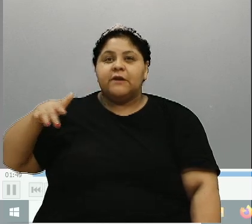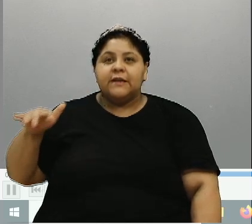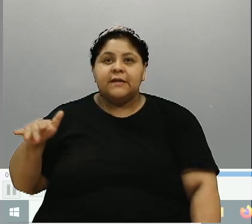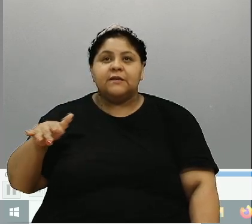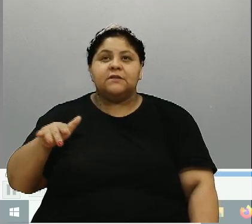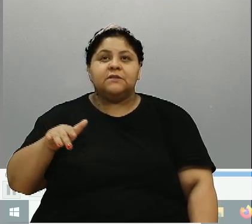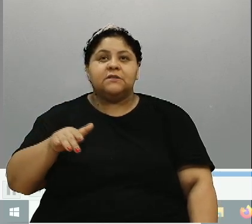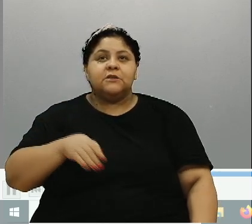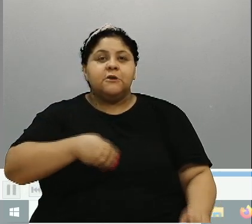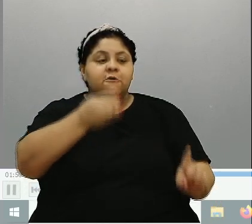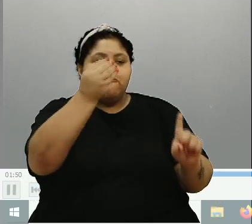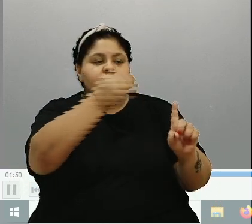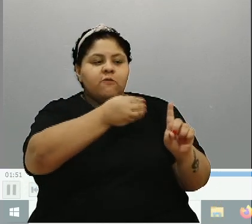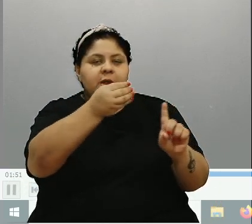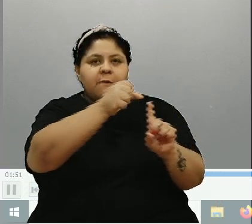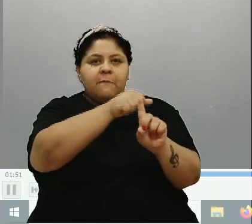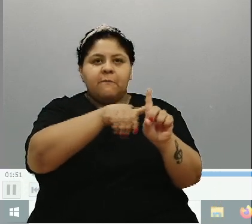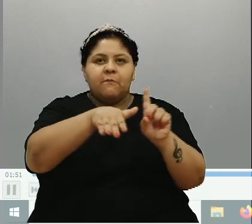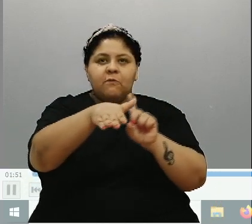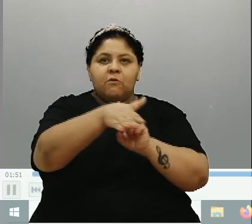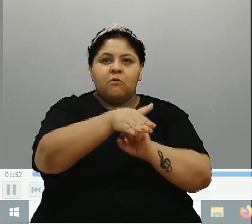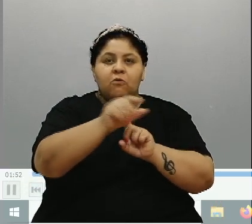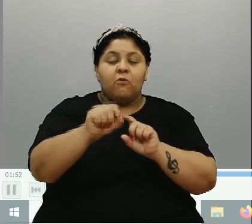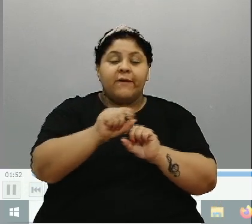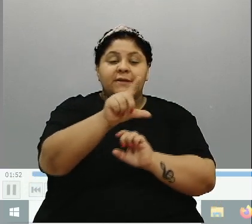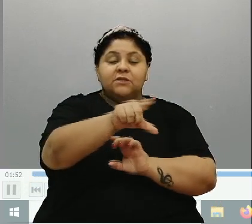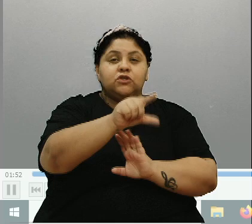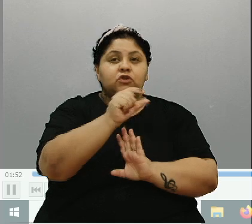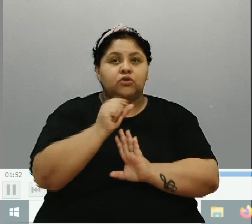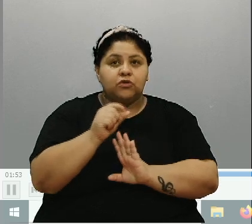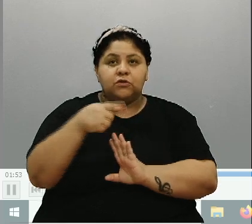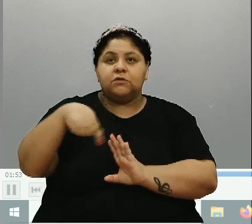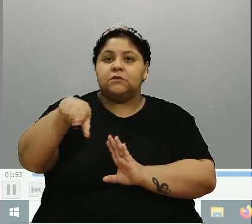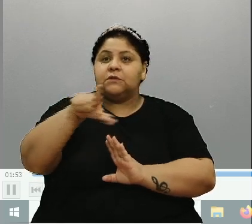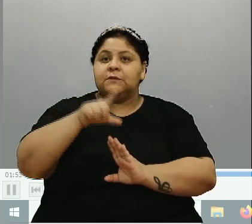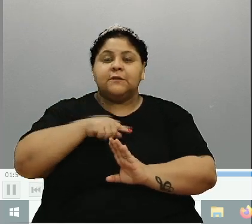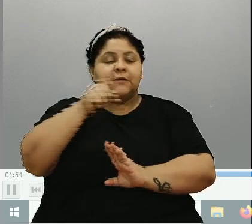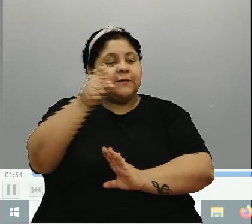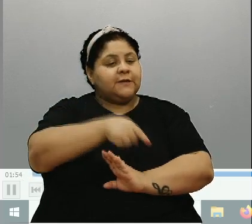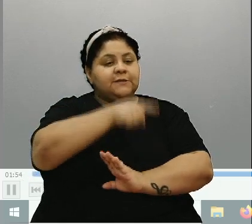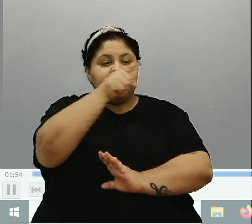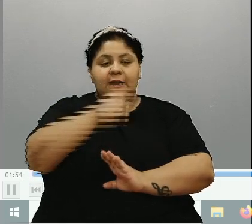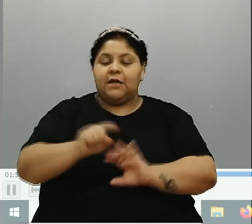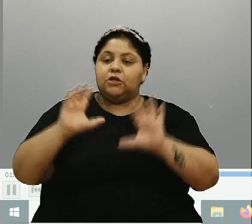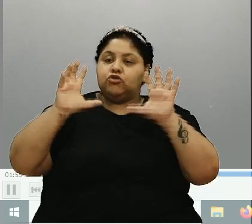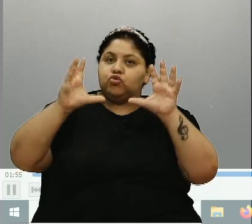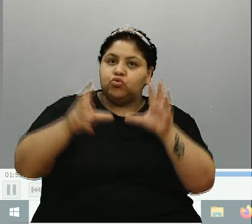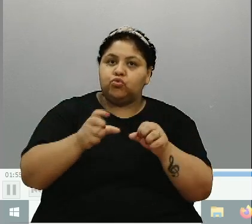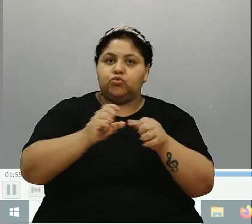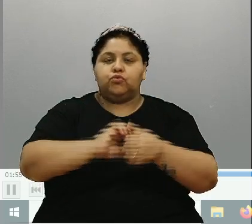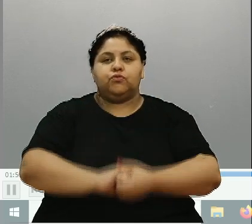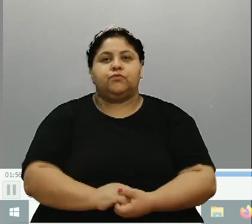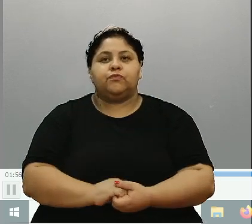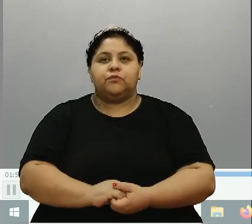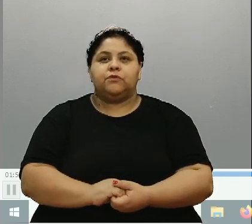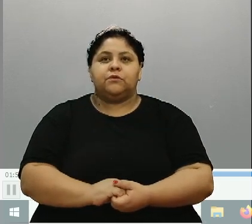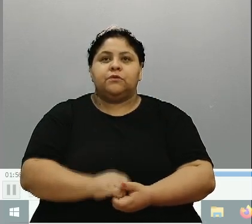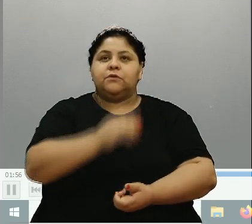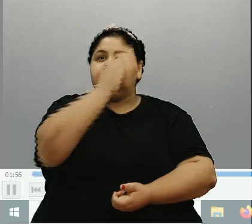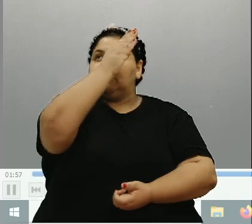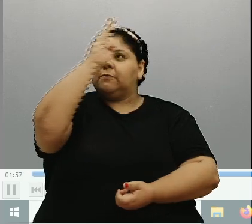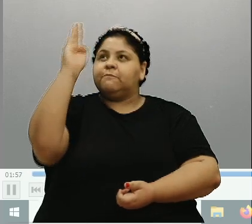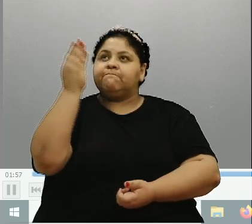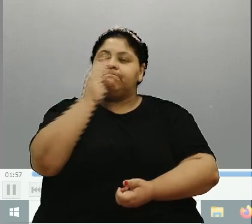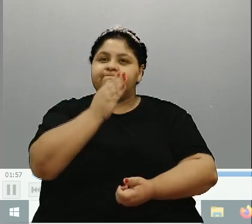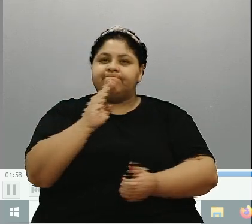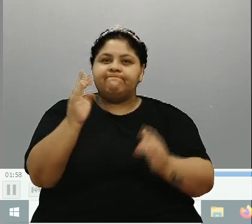social. Com esta decisão, vamos ter que cancelar tudo. A biblioteca do